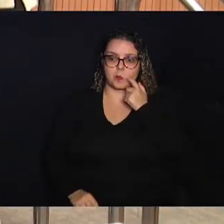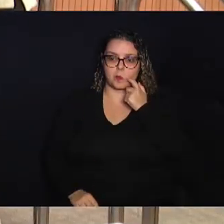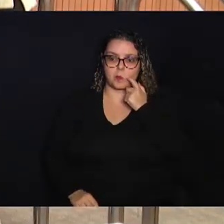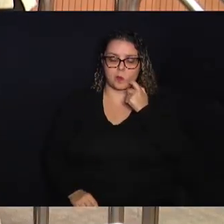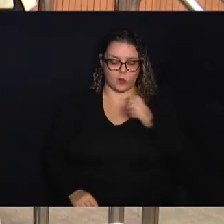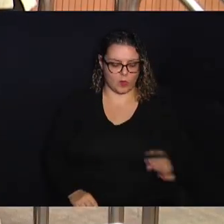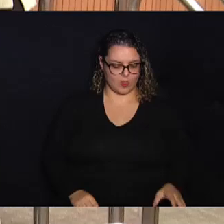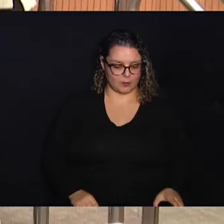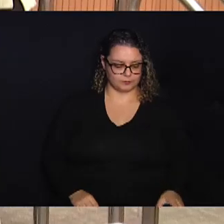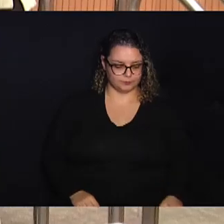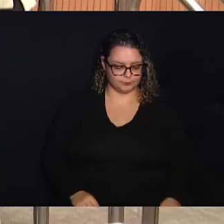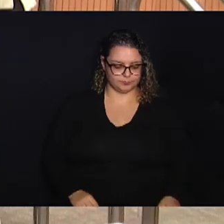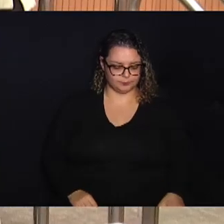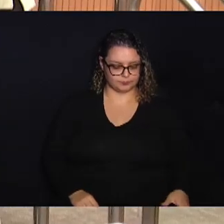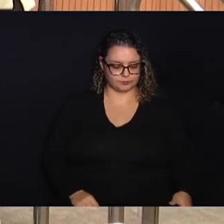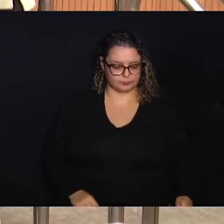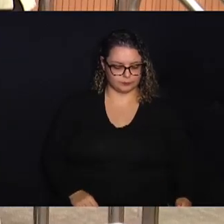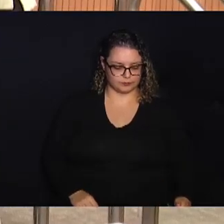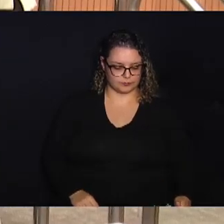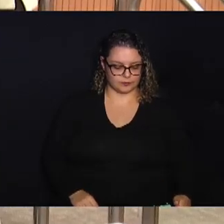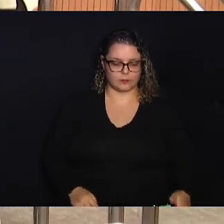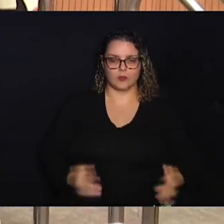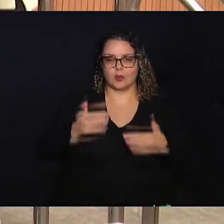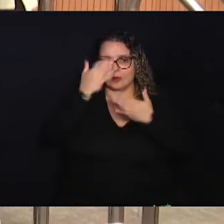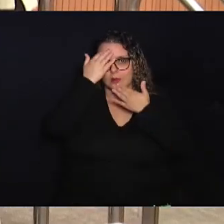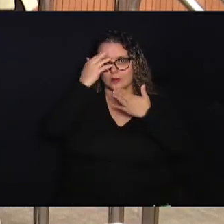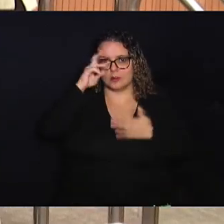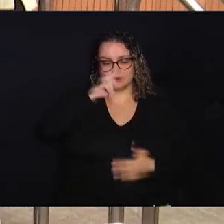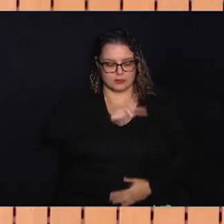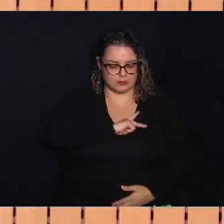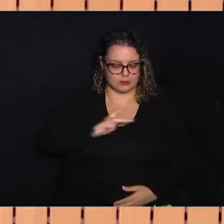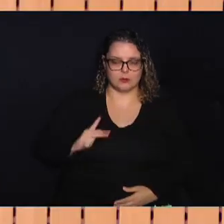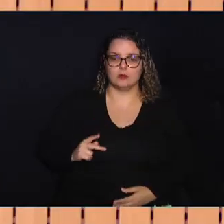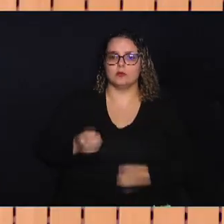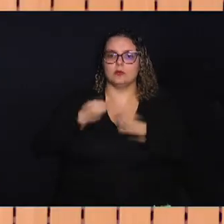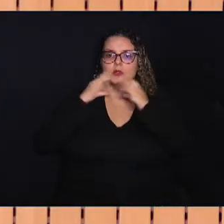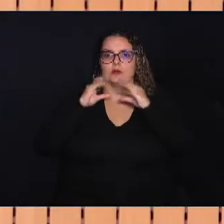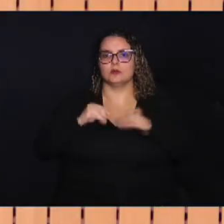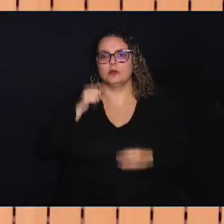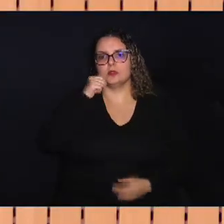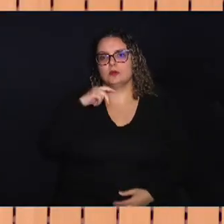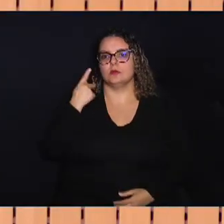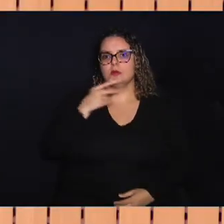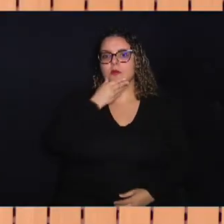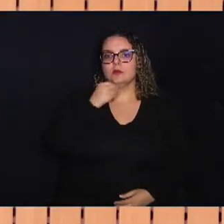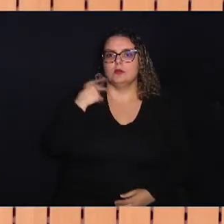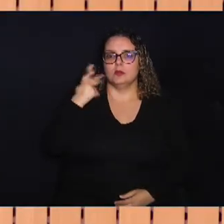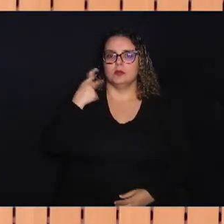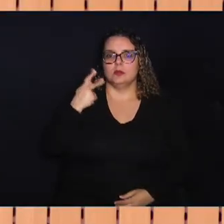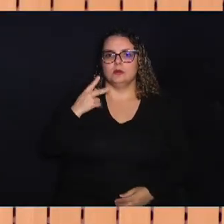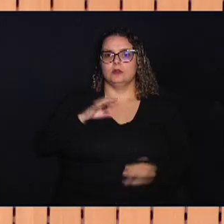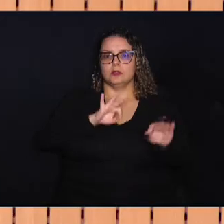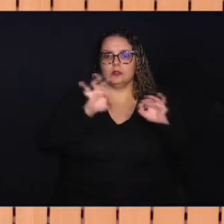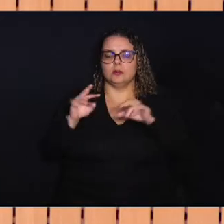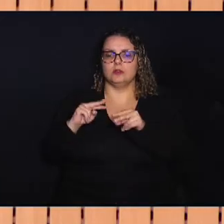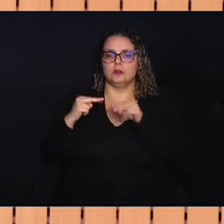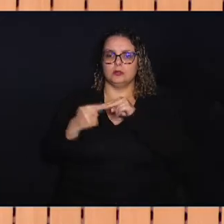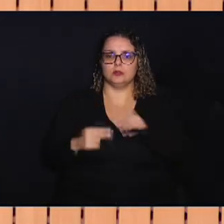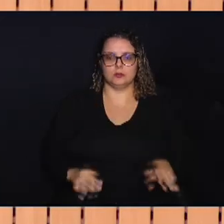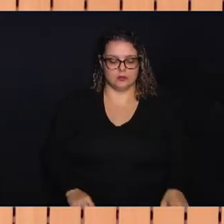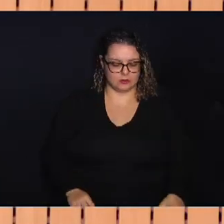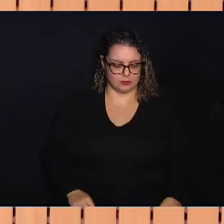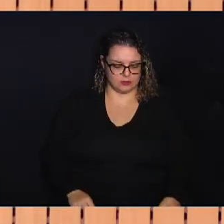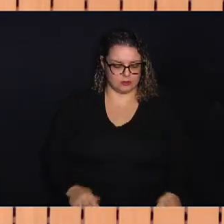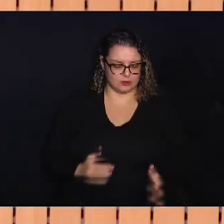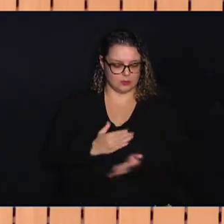Muitíssimo obrigada, senhor presidente. Boa noite, vereadoras, vereadores, público que nos acompanha presencialmente, virtualmente. Quero começar